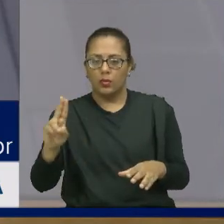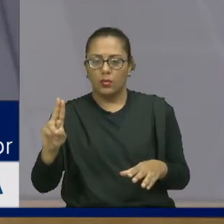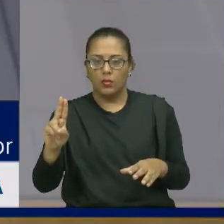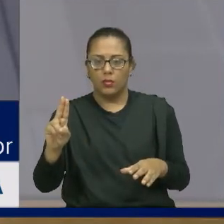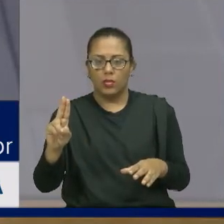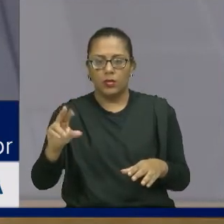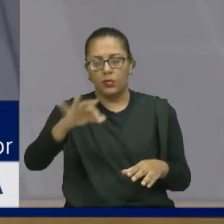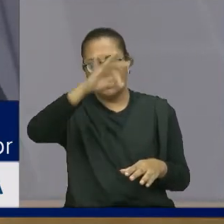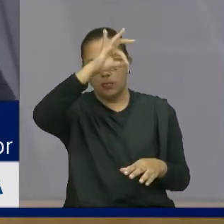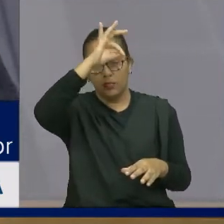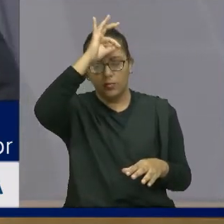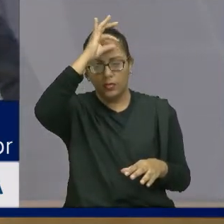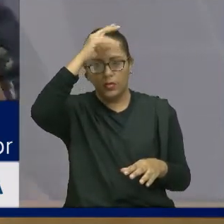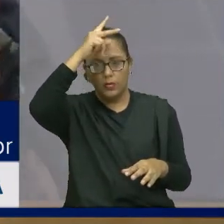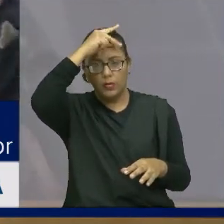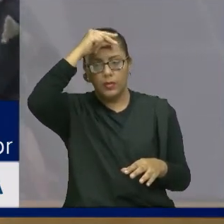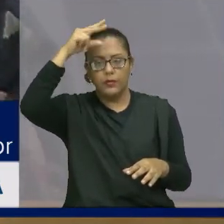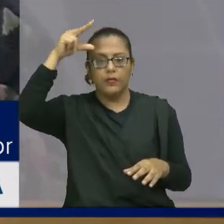prefeito.